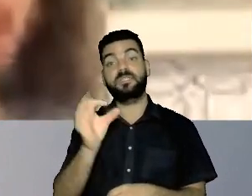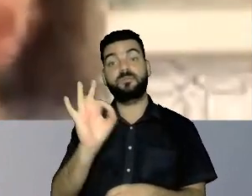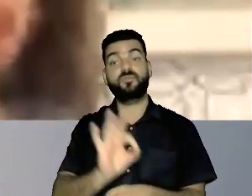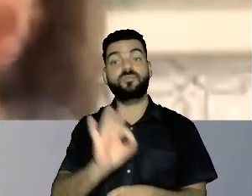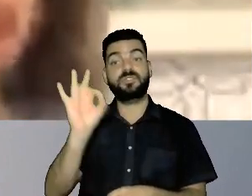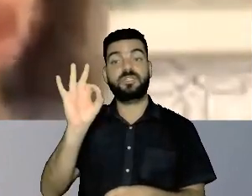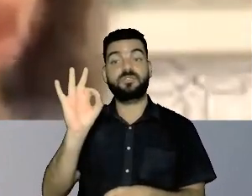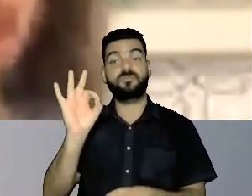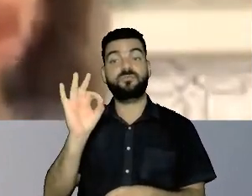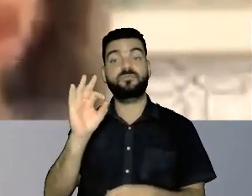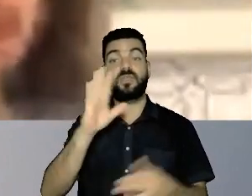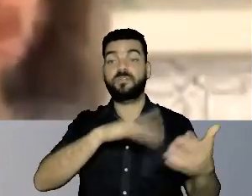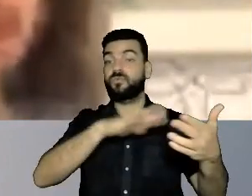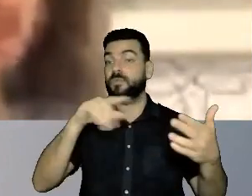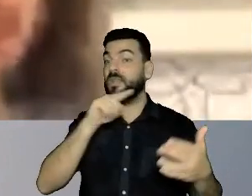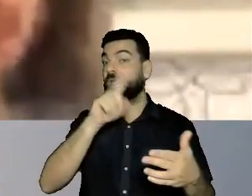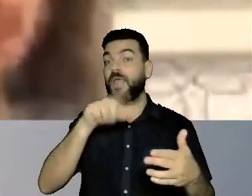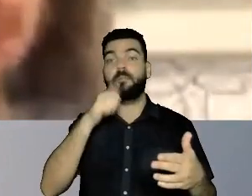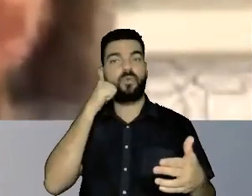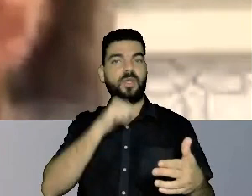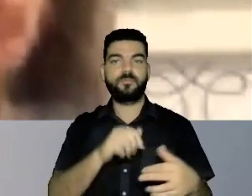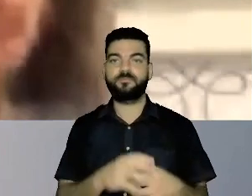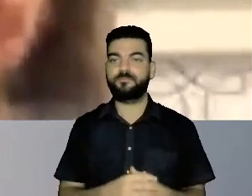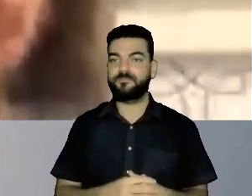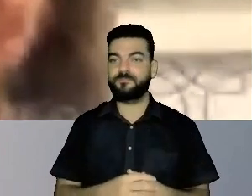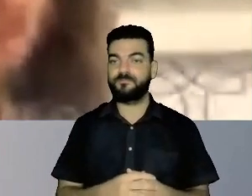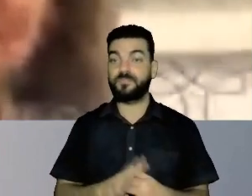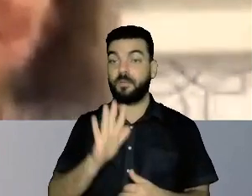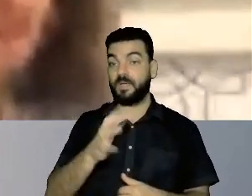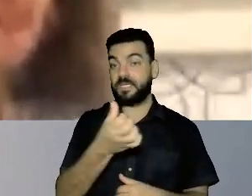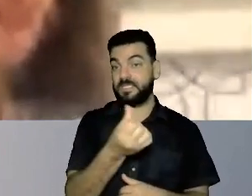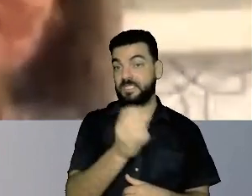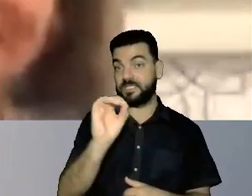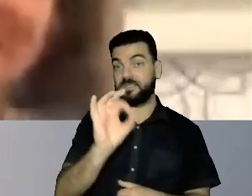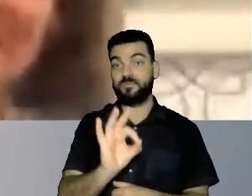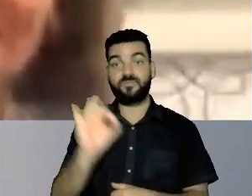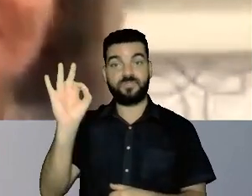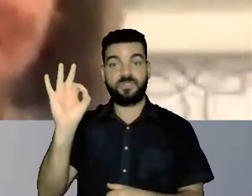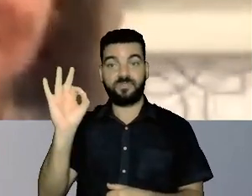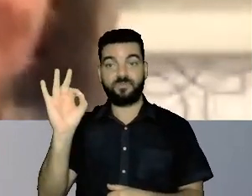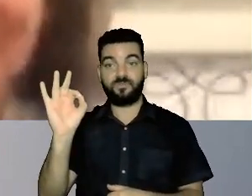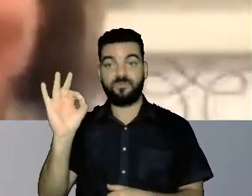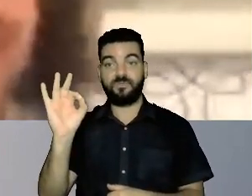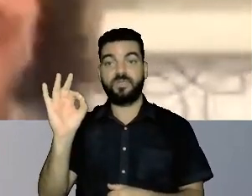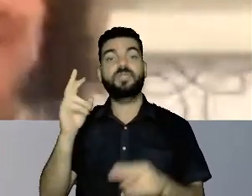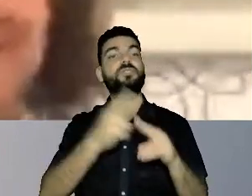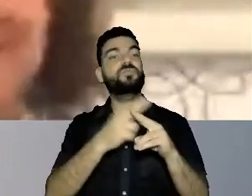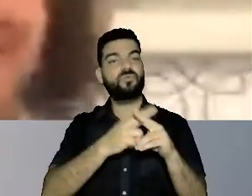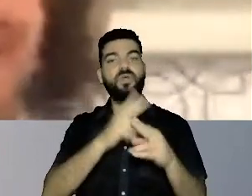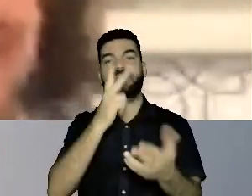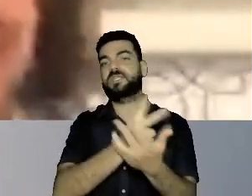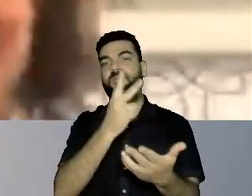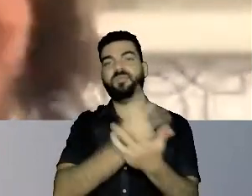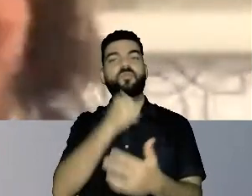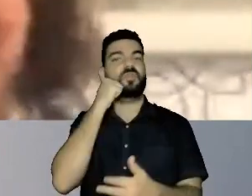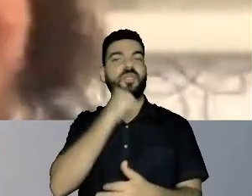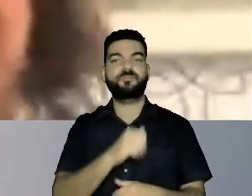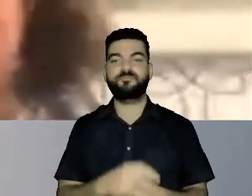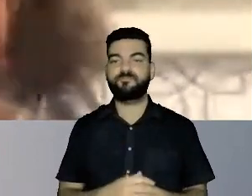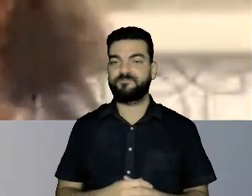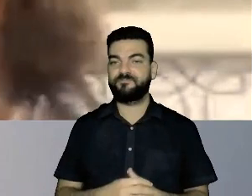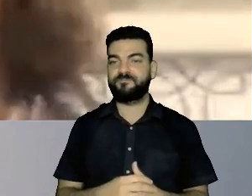recentemente, em 2017, apenas 6% dos artistas do acervo em exposição são mulheres,